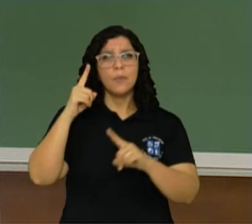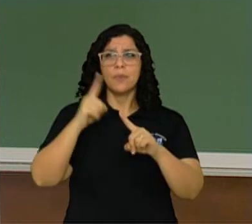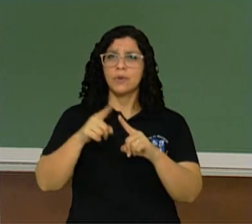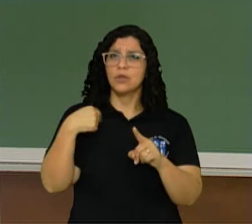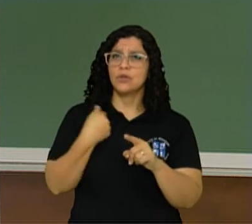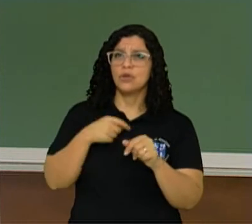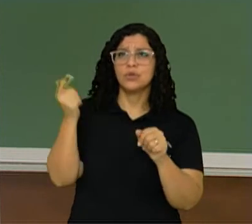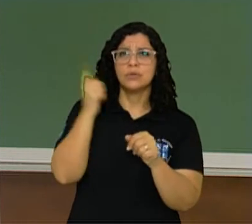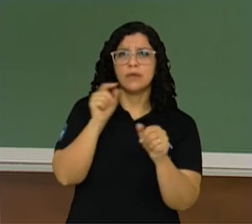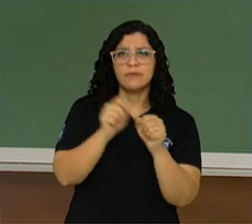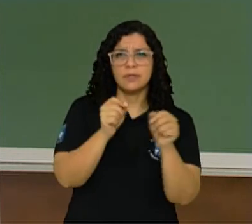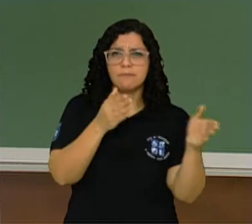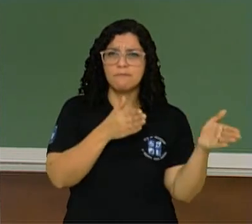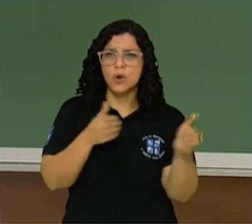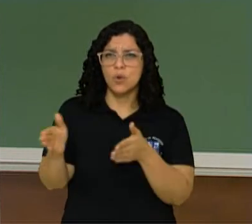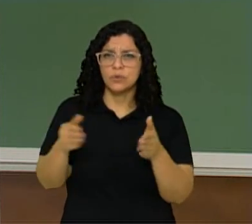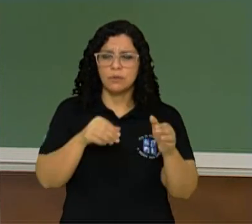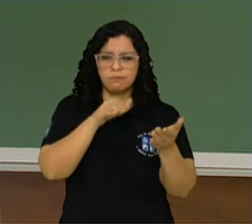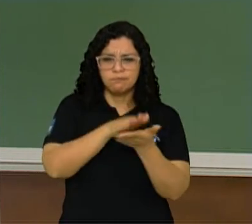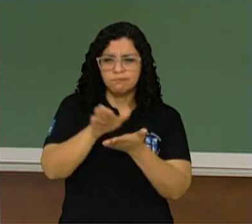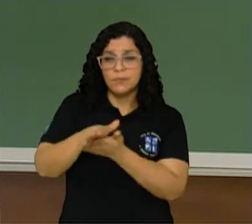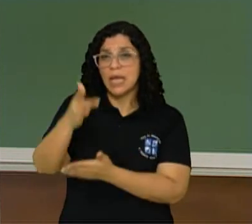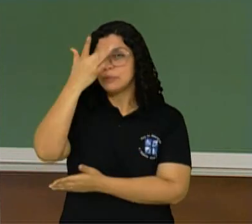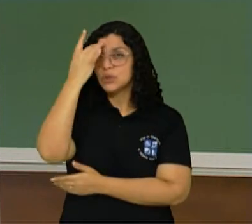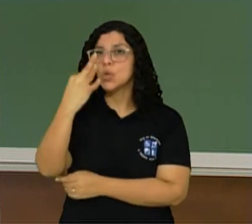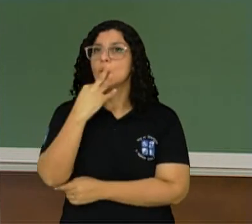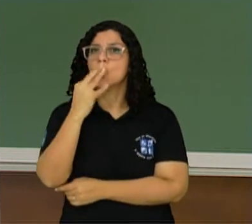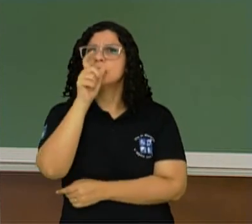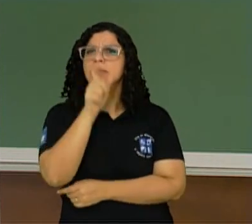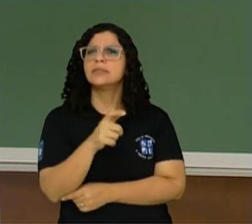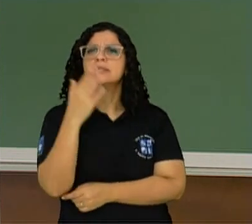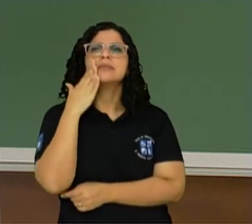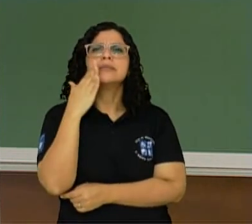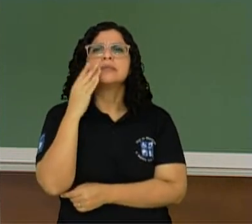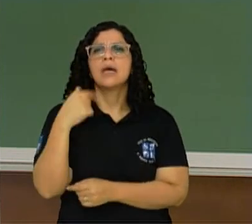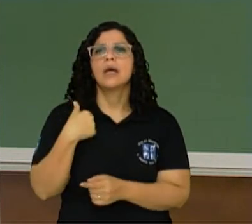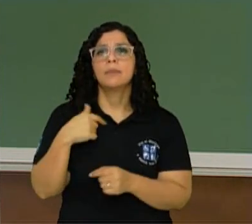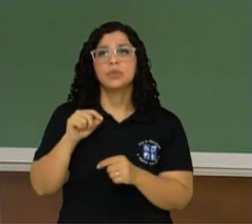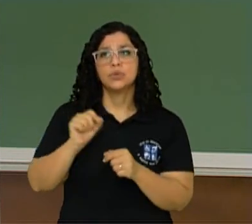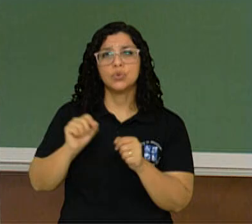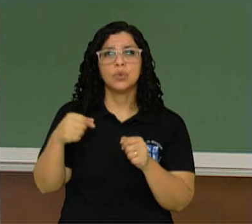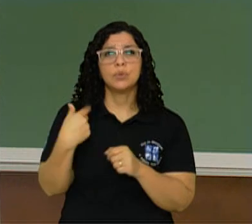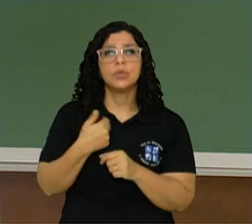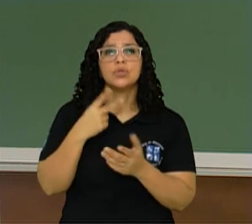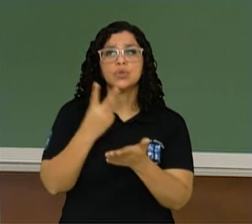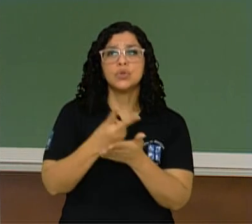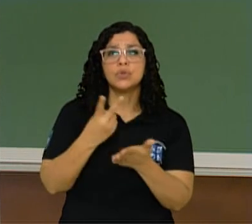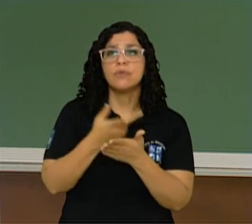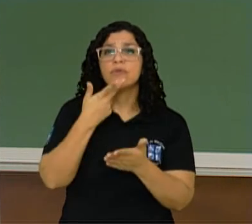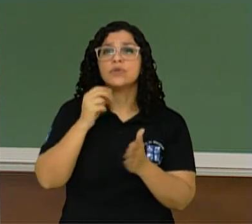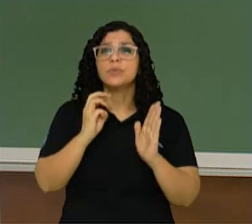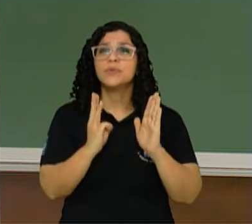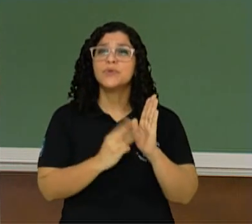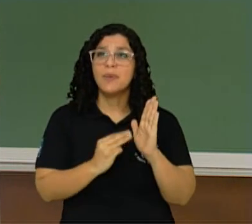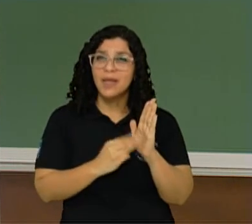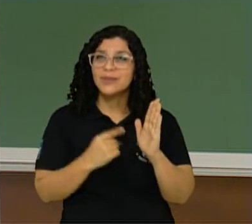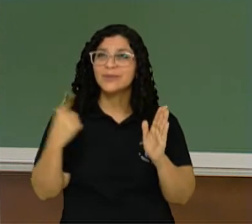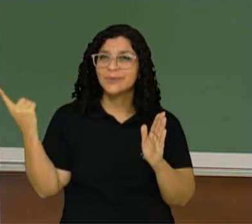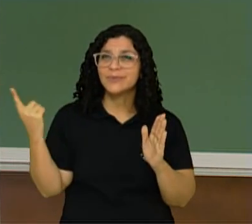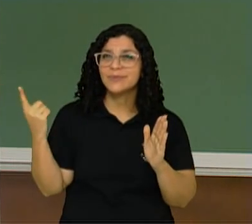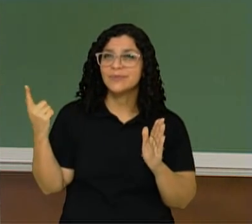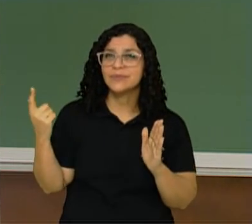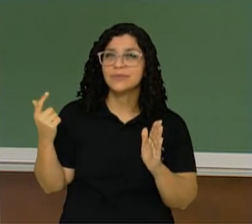para a reprodução, para que as pessoas tivessem conhecimento, né? E aí nós seguimos nossa aula falando sobre os